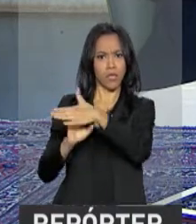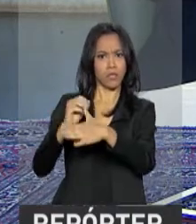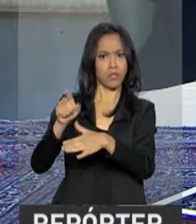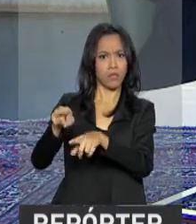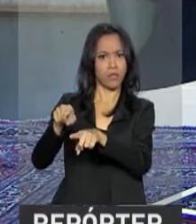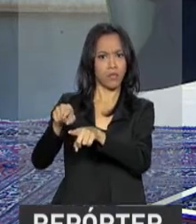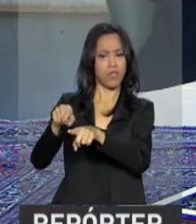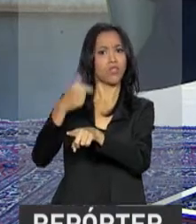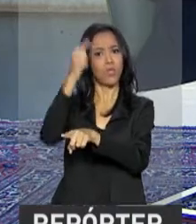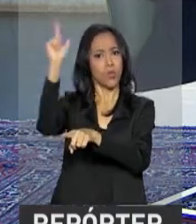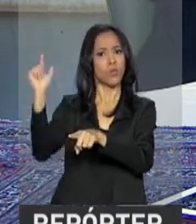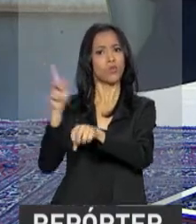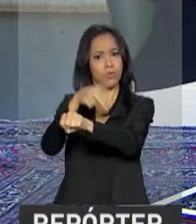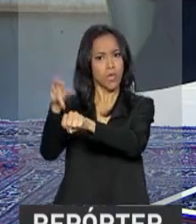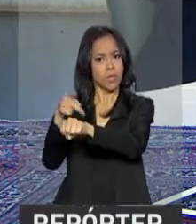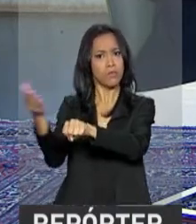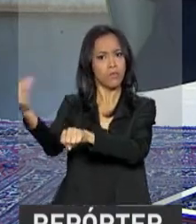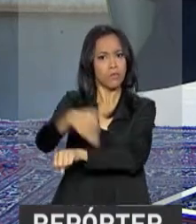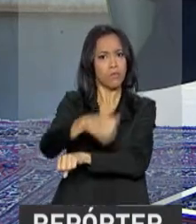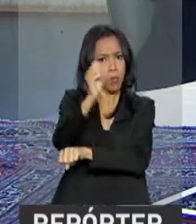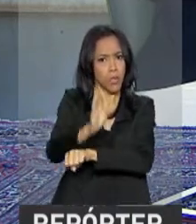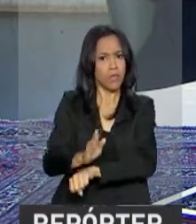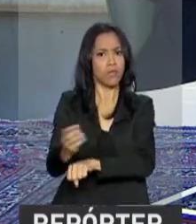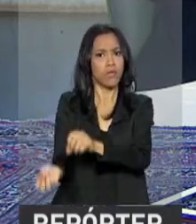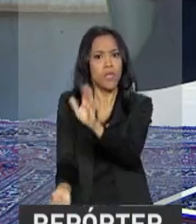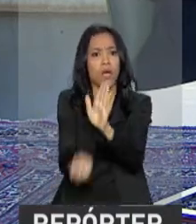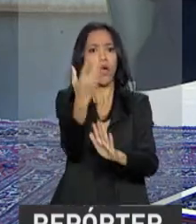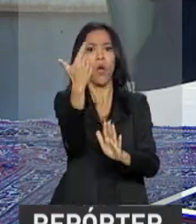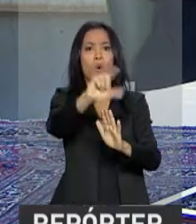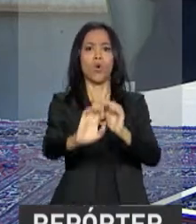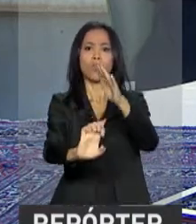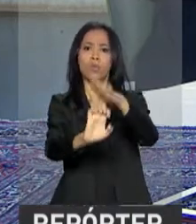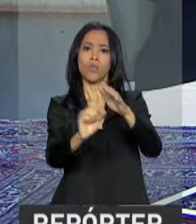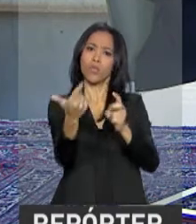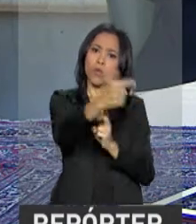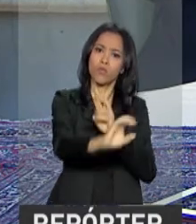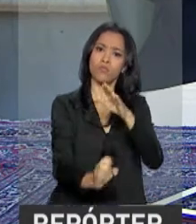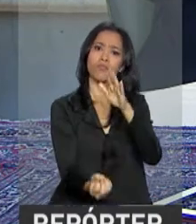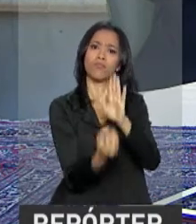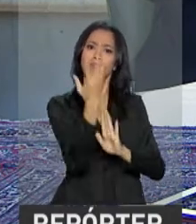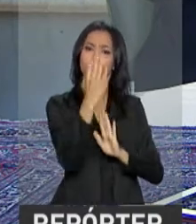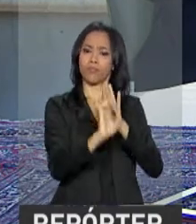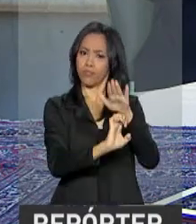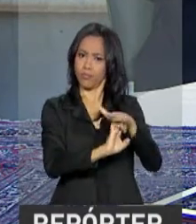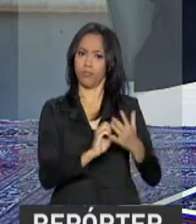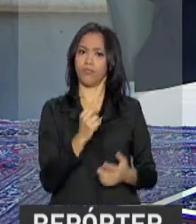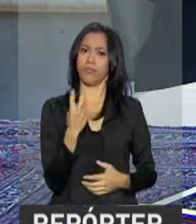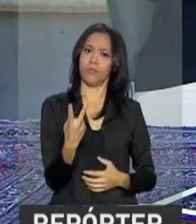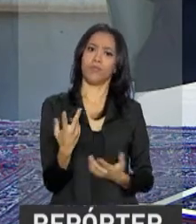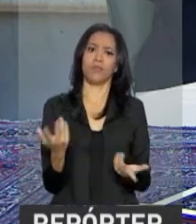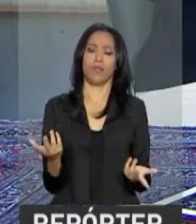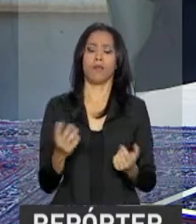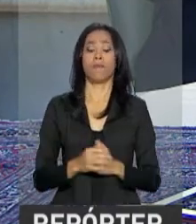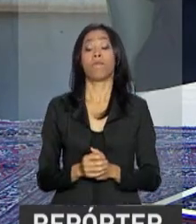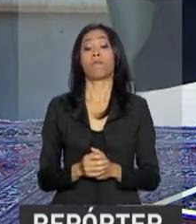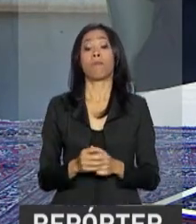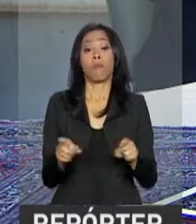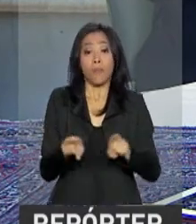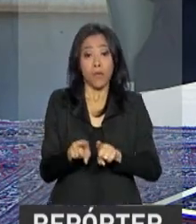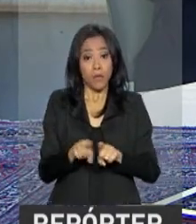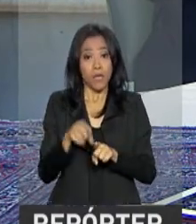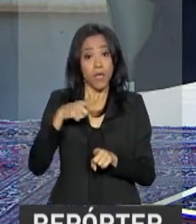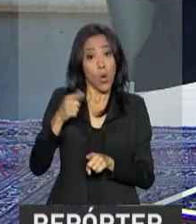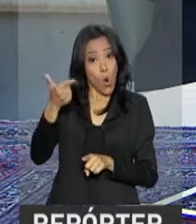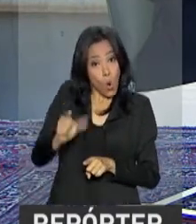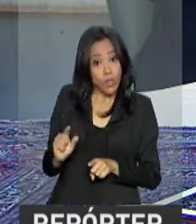investimentos estrangeiros no nosso país no particular a fitch ea toyota e ainda agora a o pai que é uma